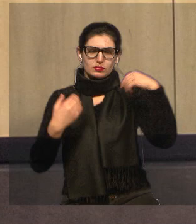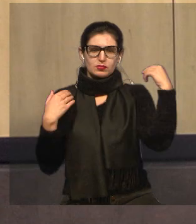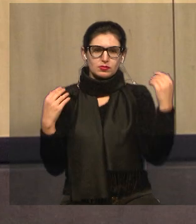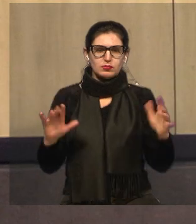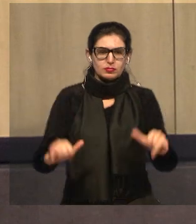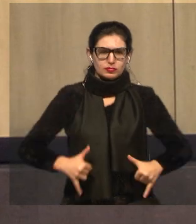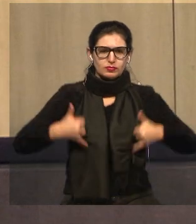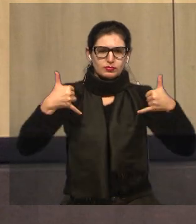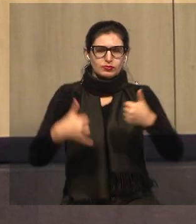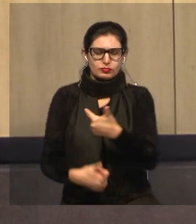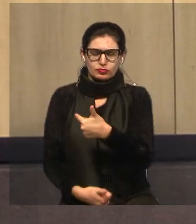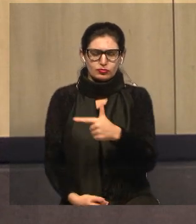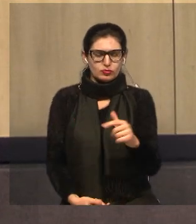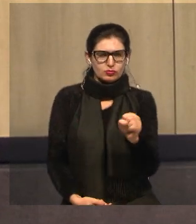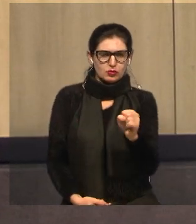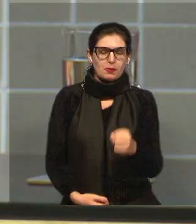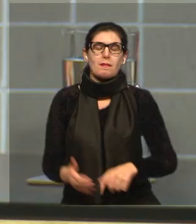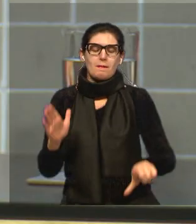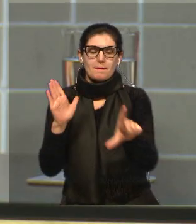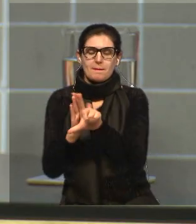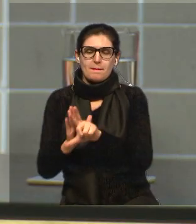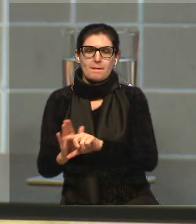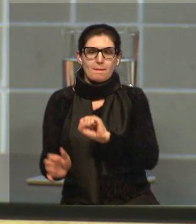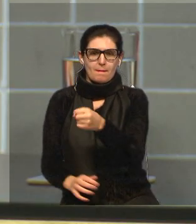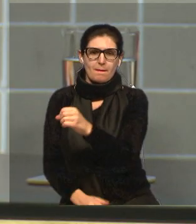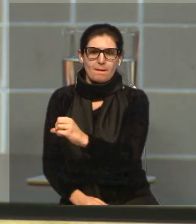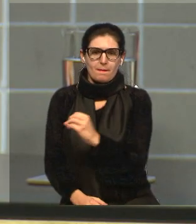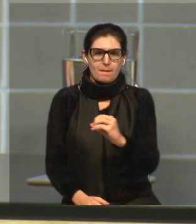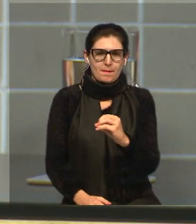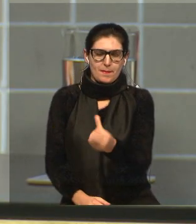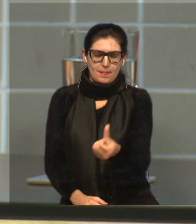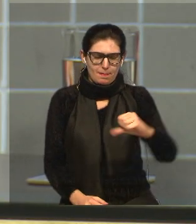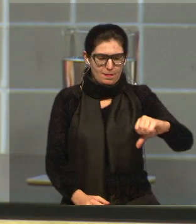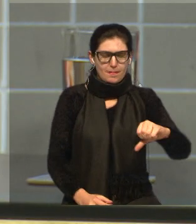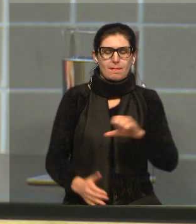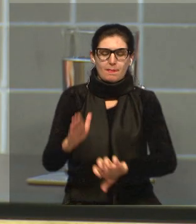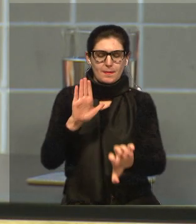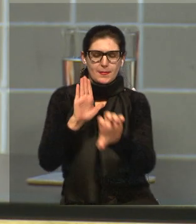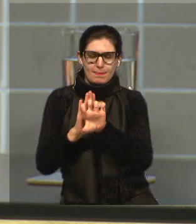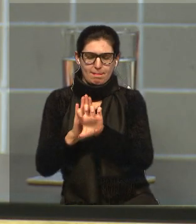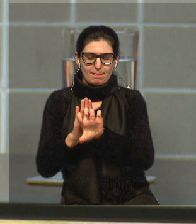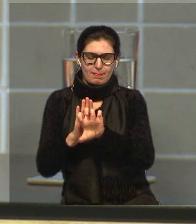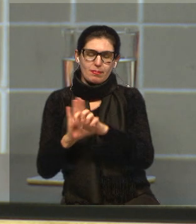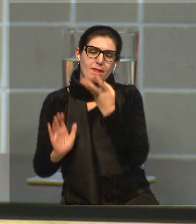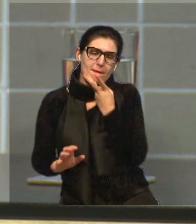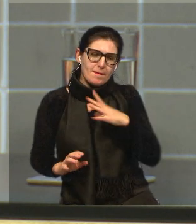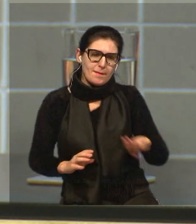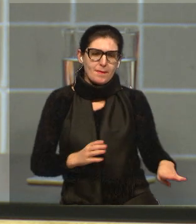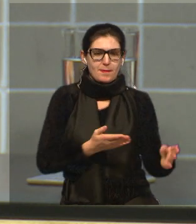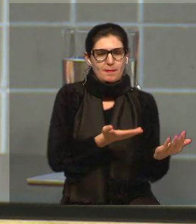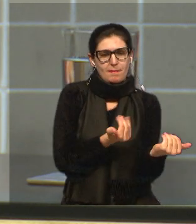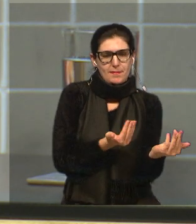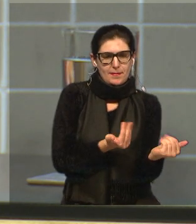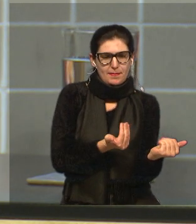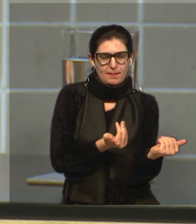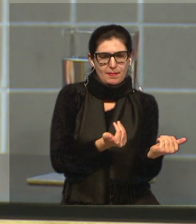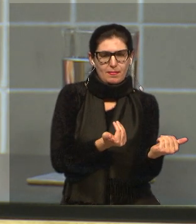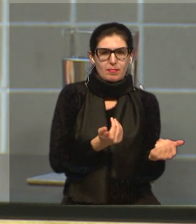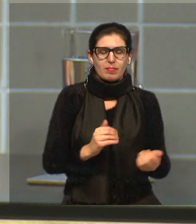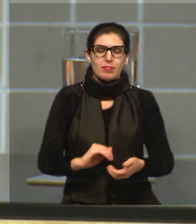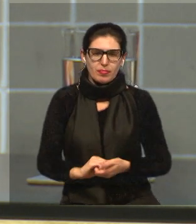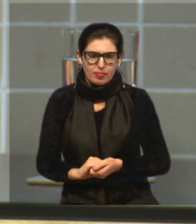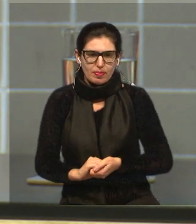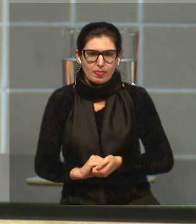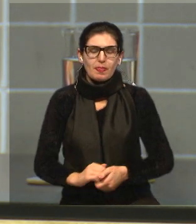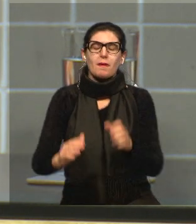28 anos da Lei 8.069, quando foi instituído o ECA, o Estatuto da Criança e do Adolescente, que